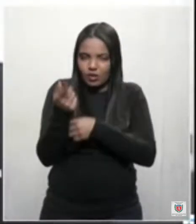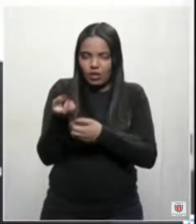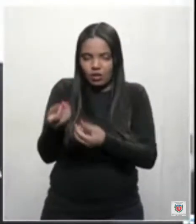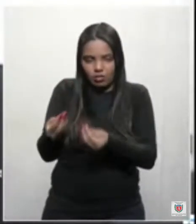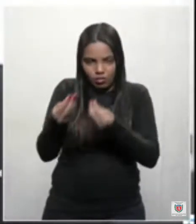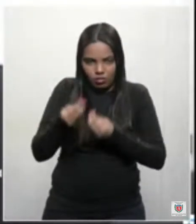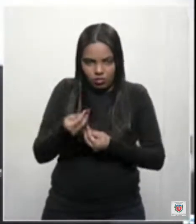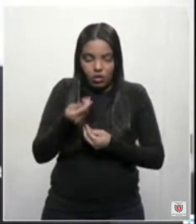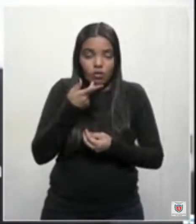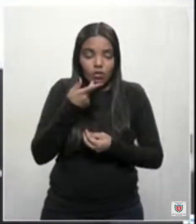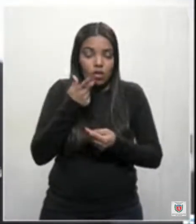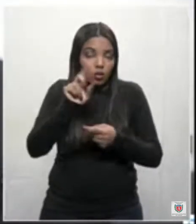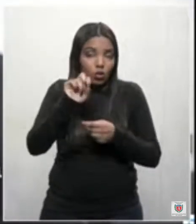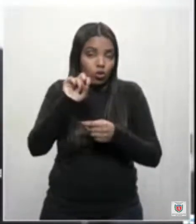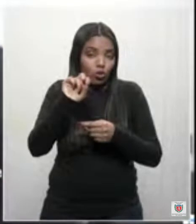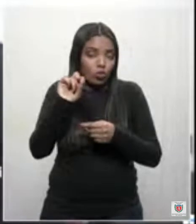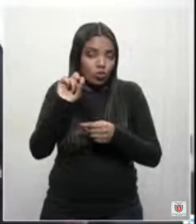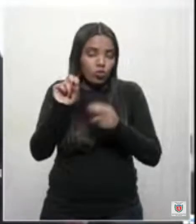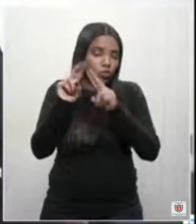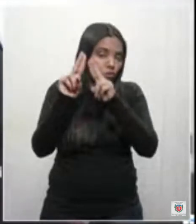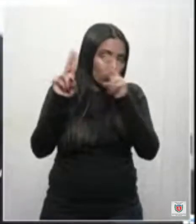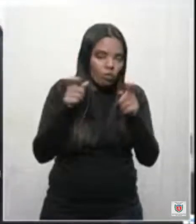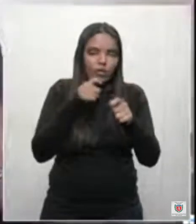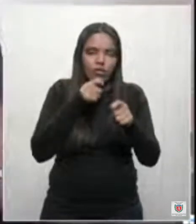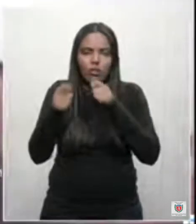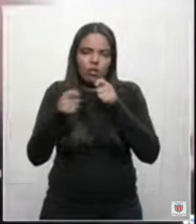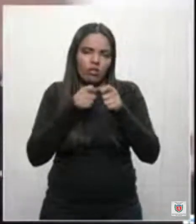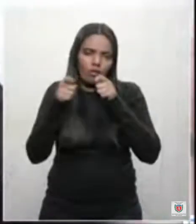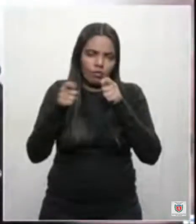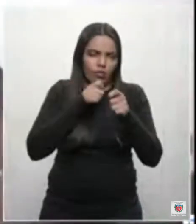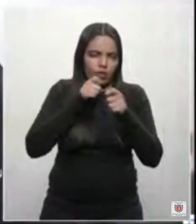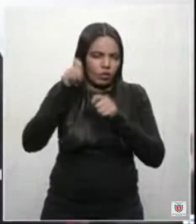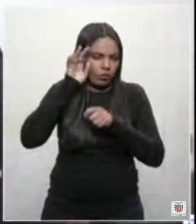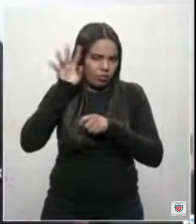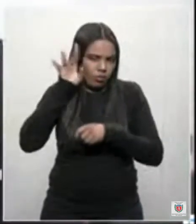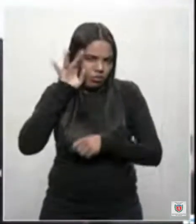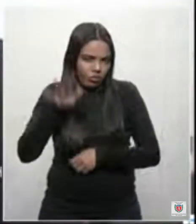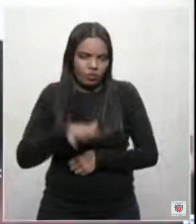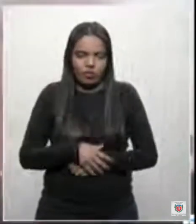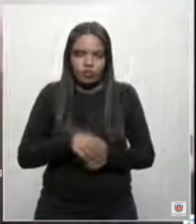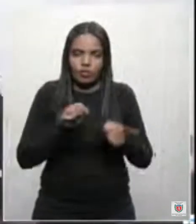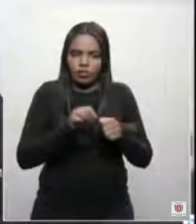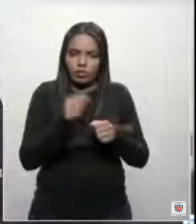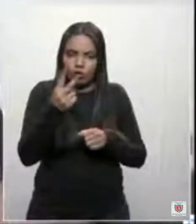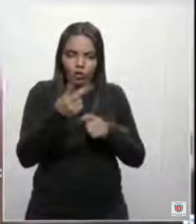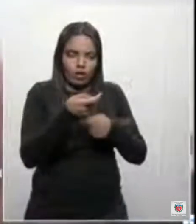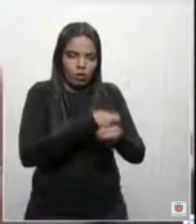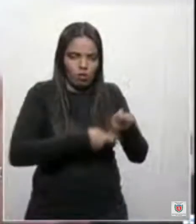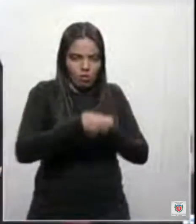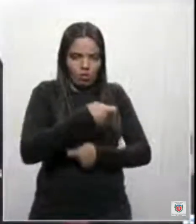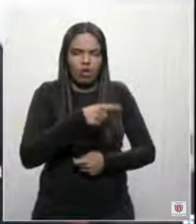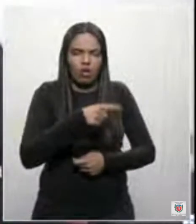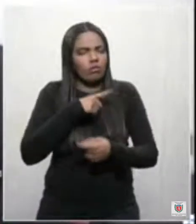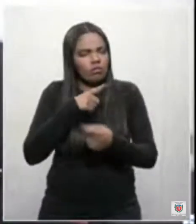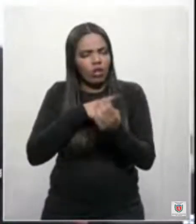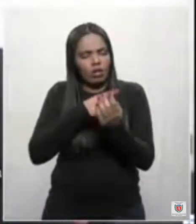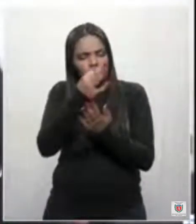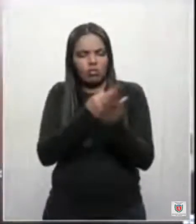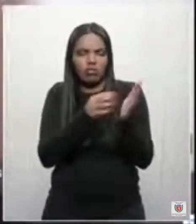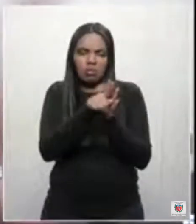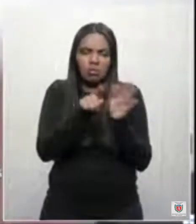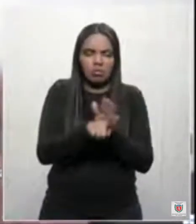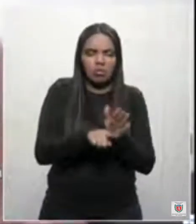Entrevista Fictícia, né, com Keynes, e mais 2 economistas da FGV. Em determinado ponto, numa parte dessa